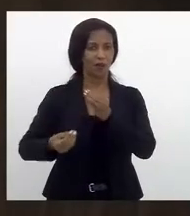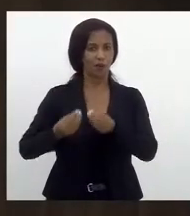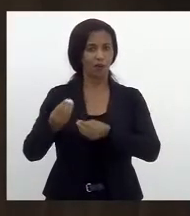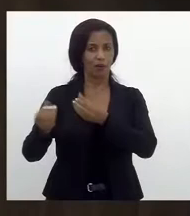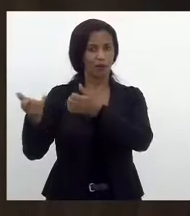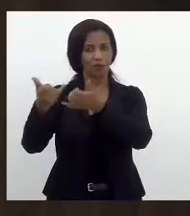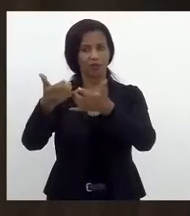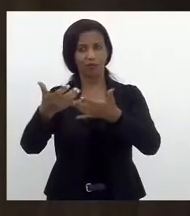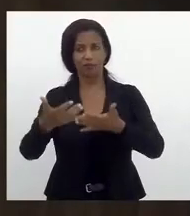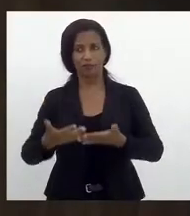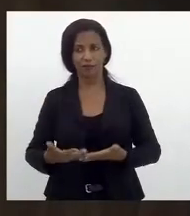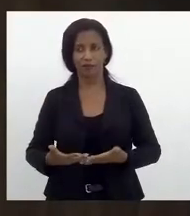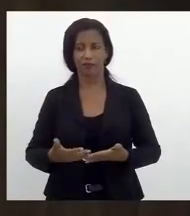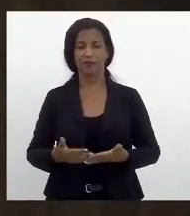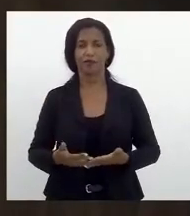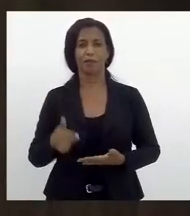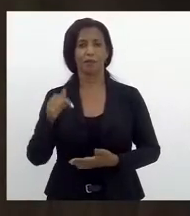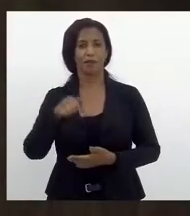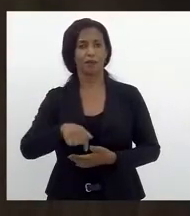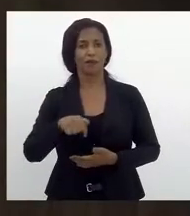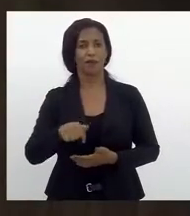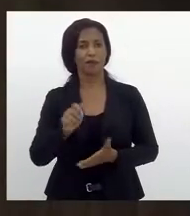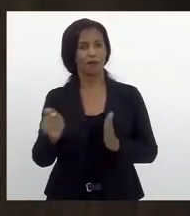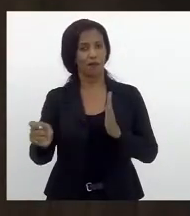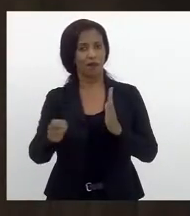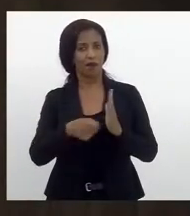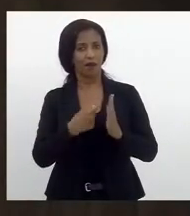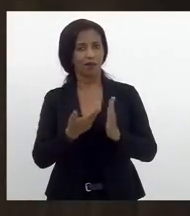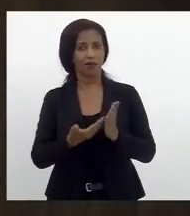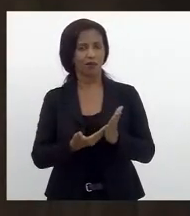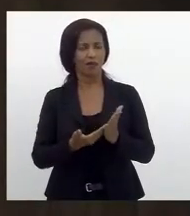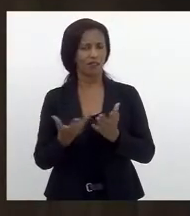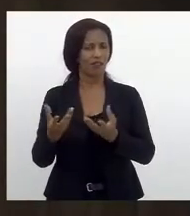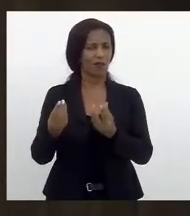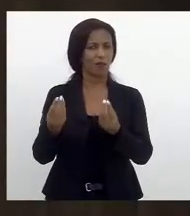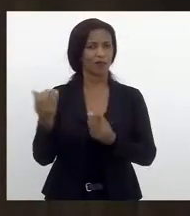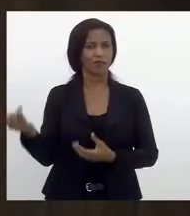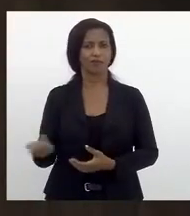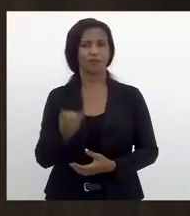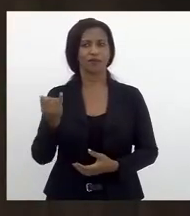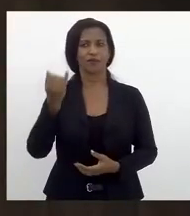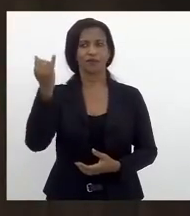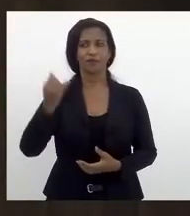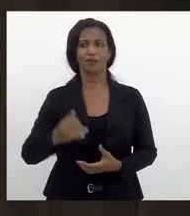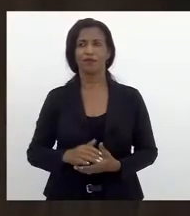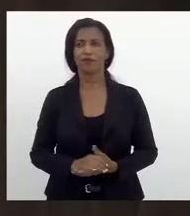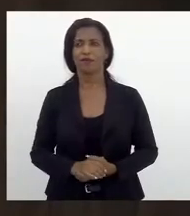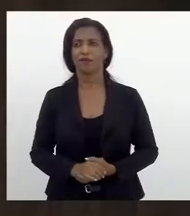aqui, pela autora, é muito importante.